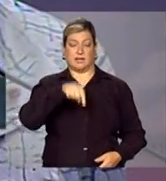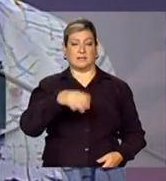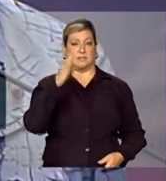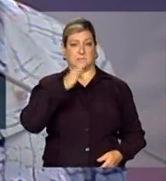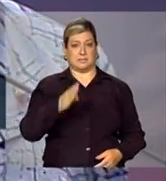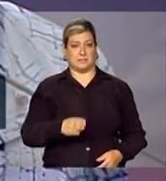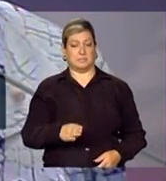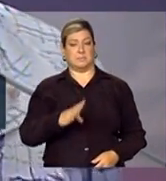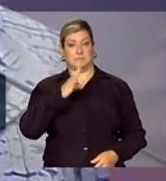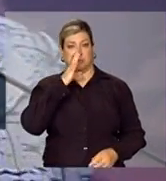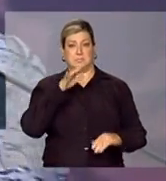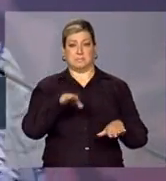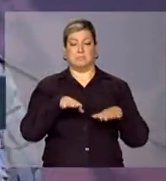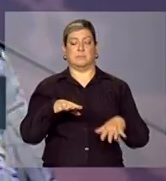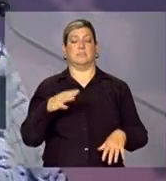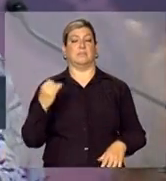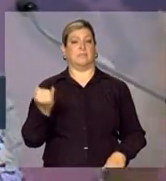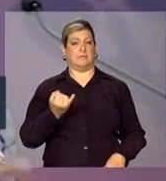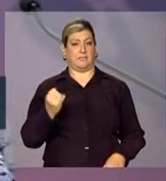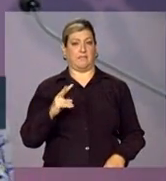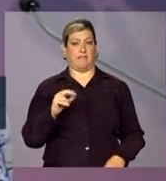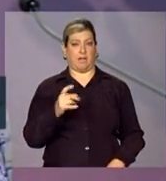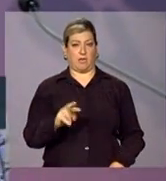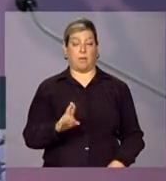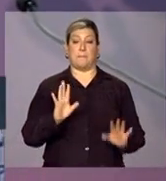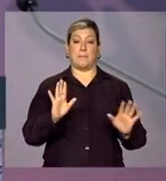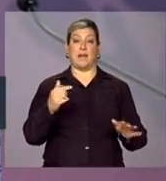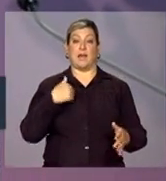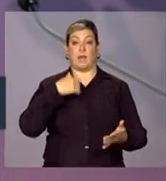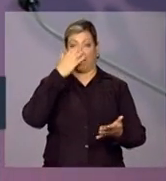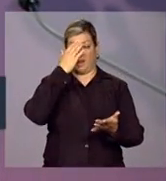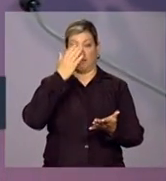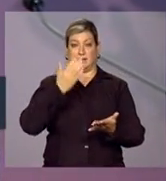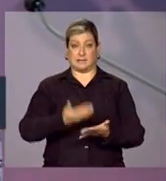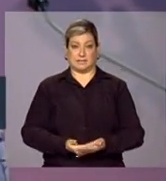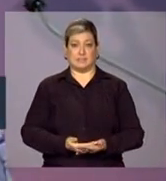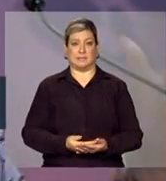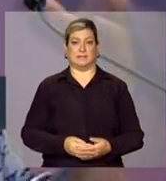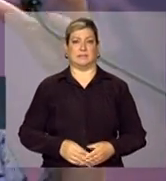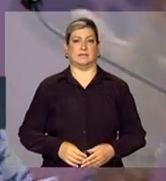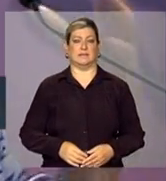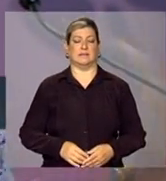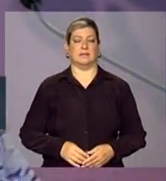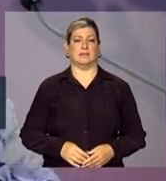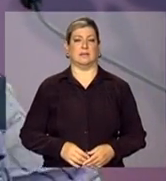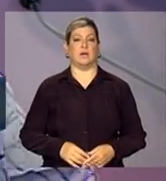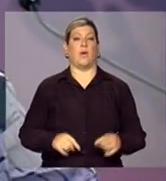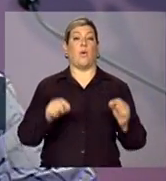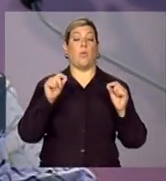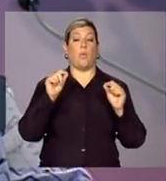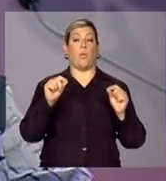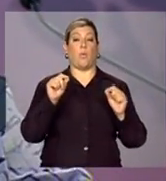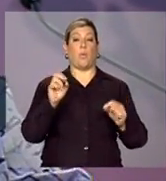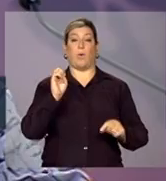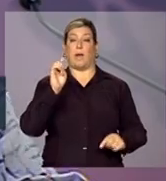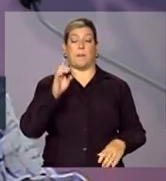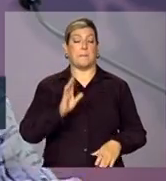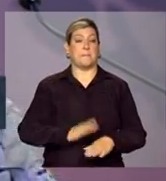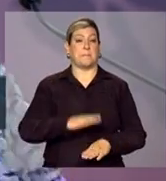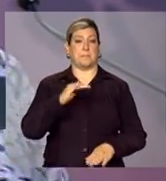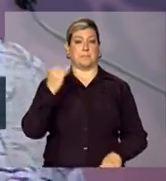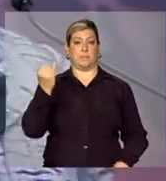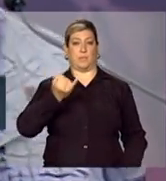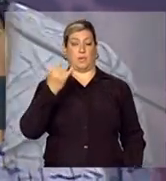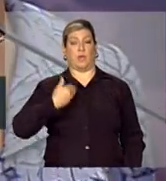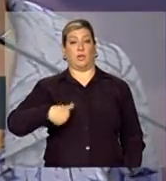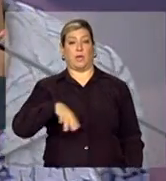Agora, eu acredito que O que é mais importante que